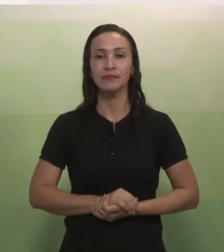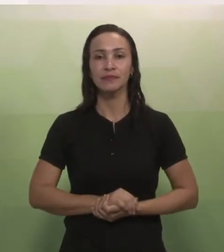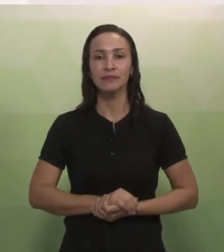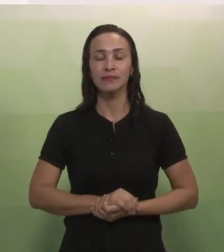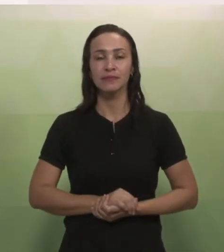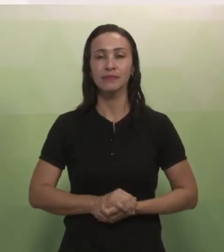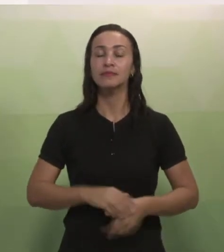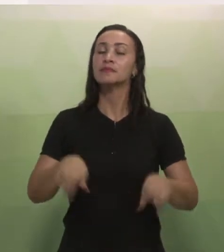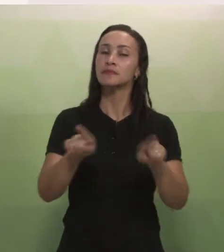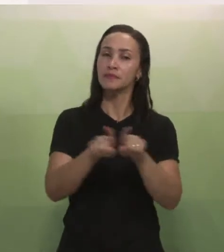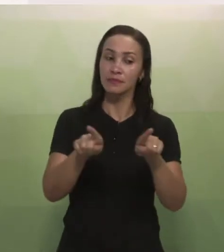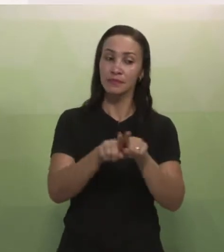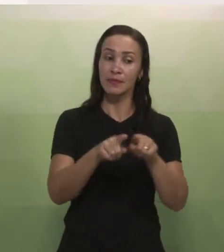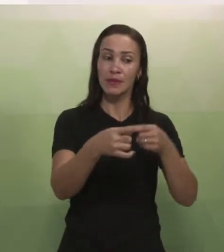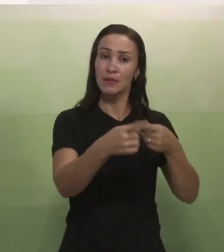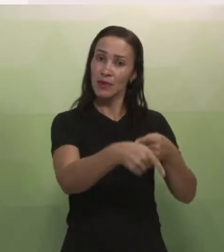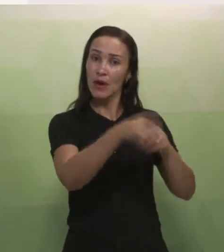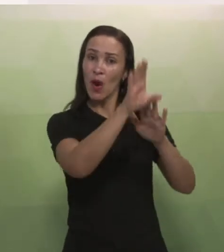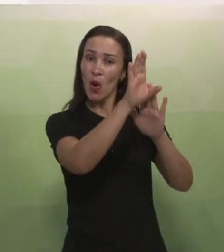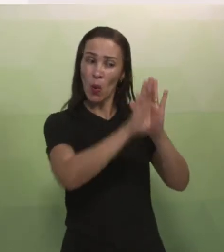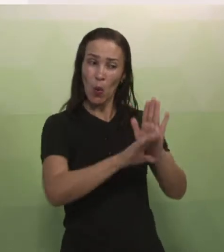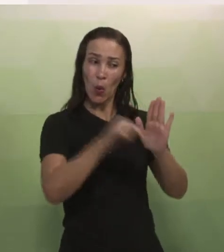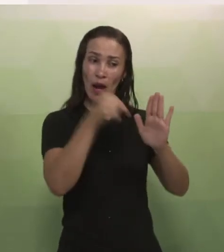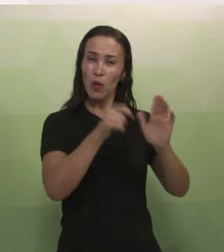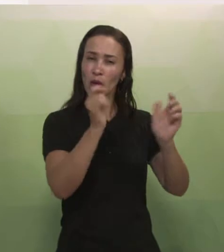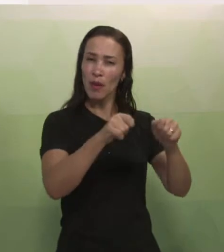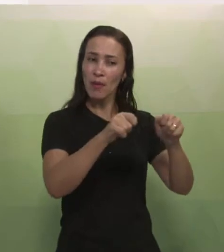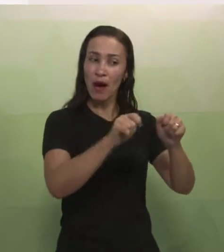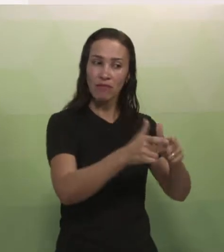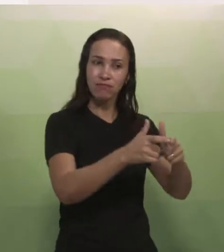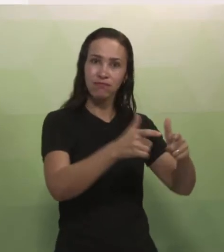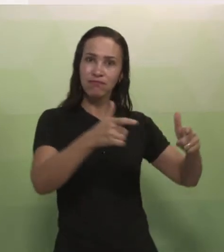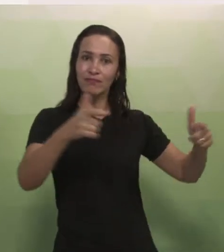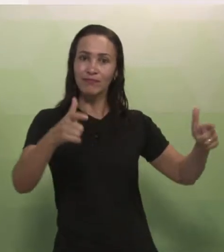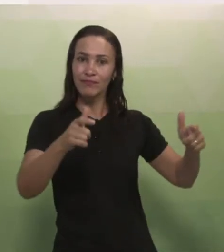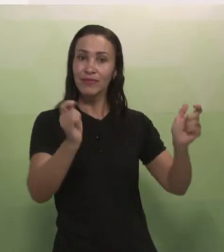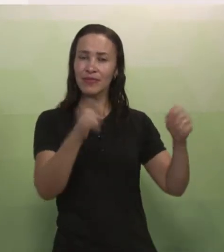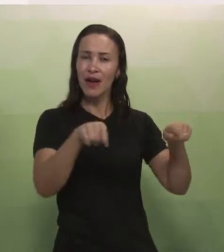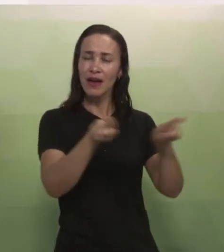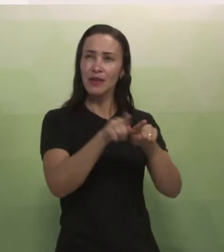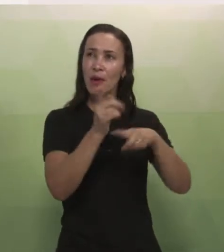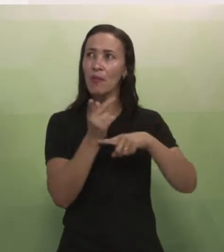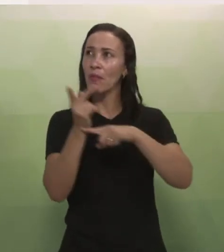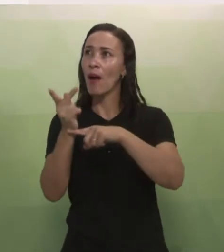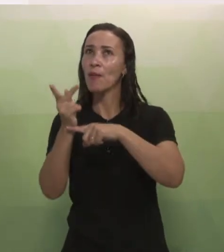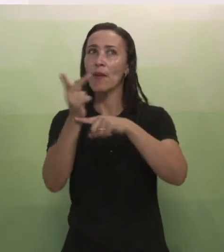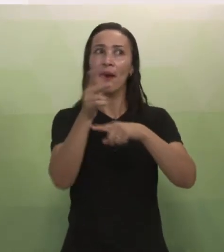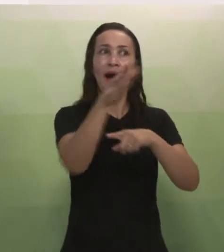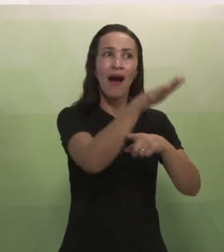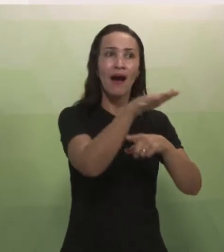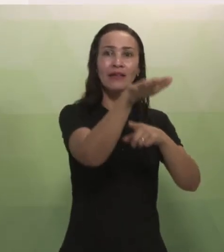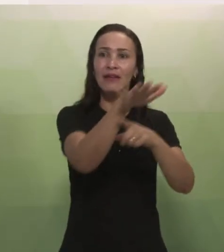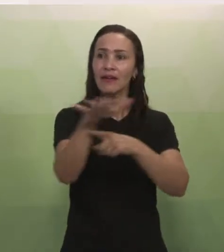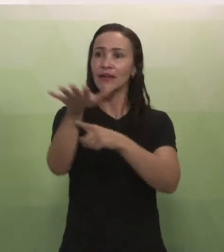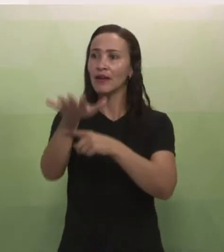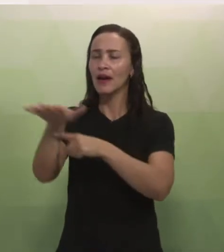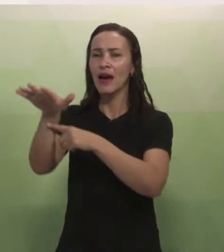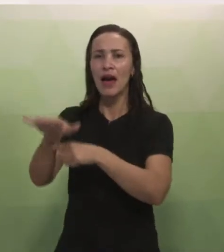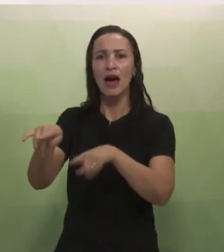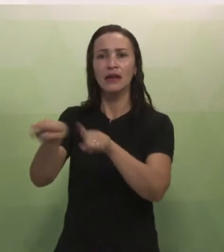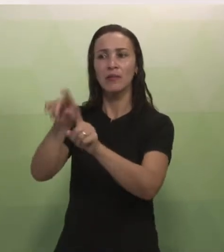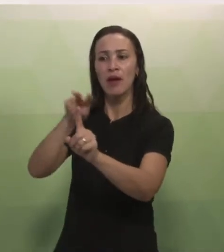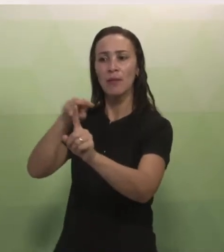A possibilidade desse currículo ser ampliado, de se buscar outras áreas, de se buscar